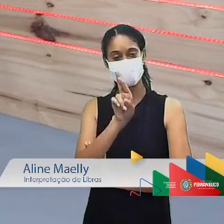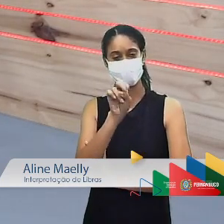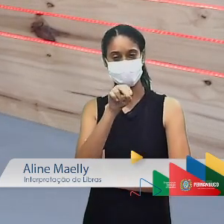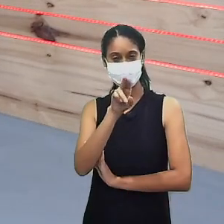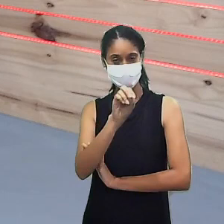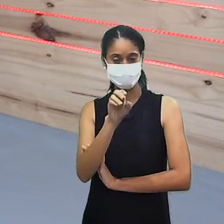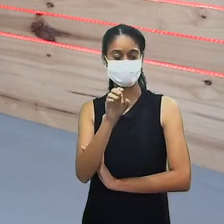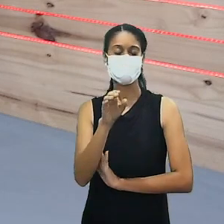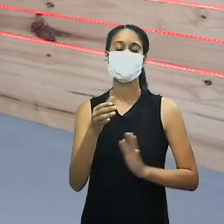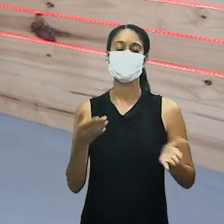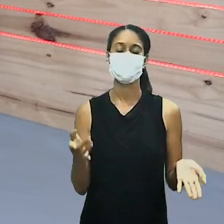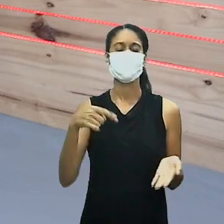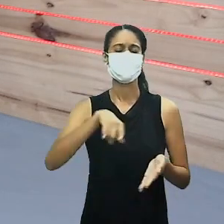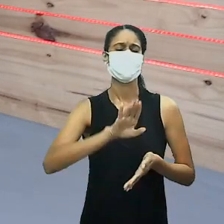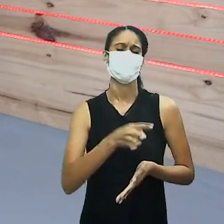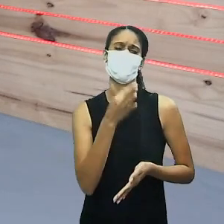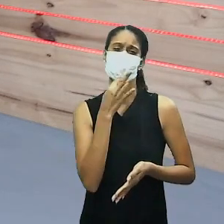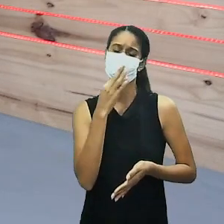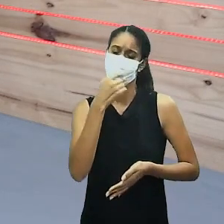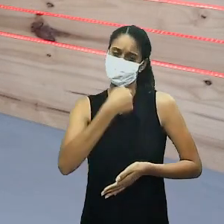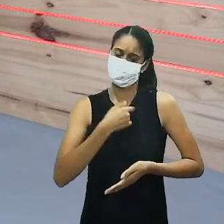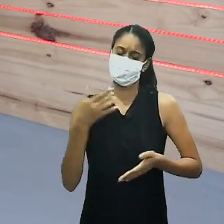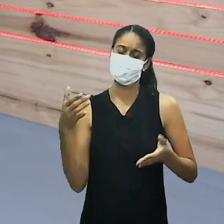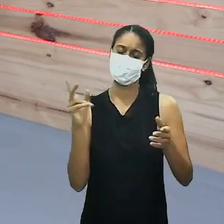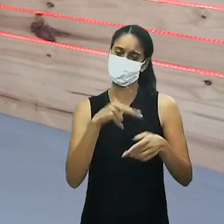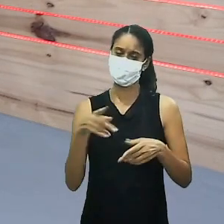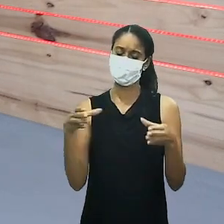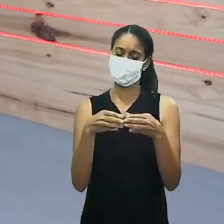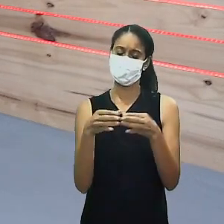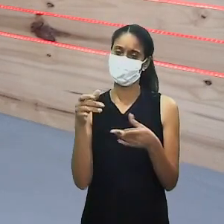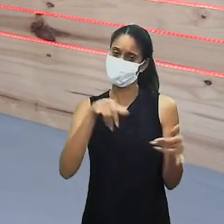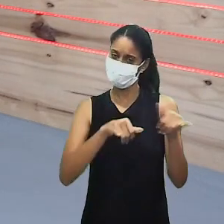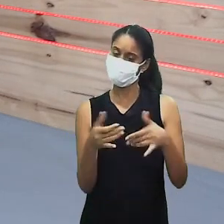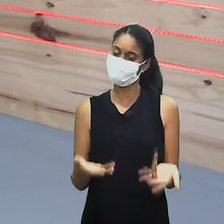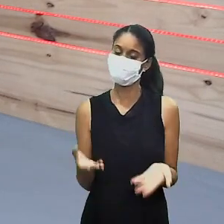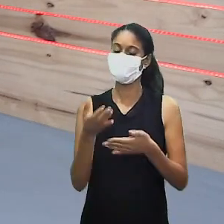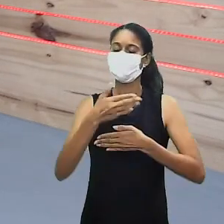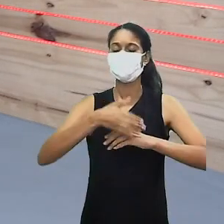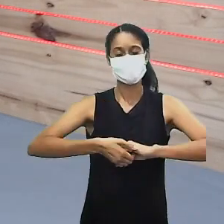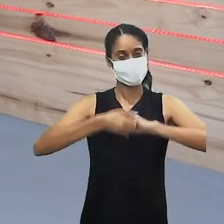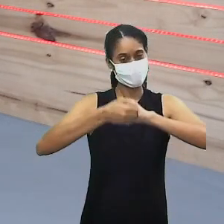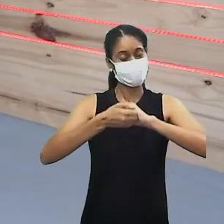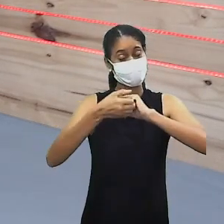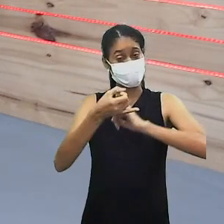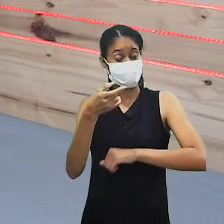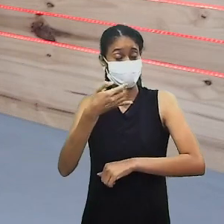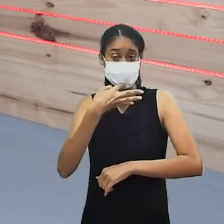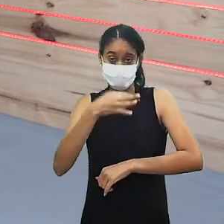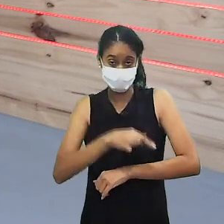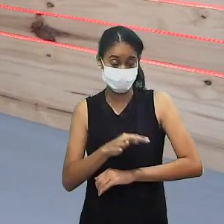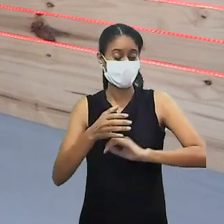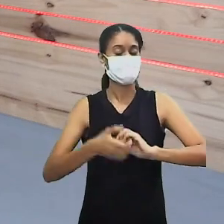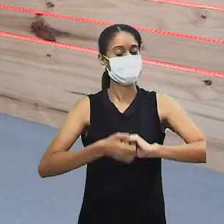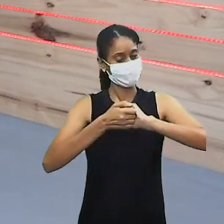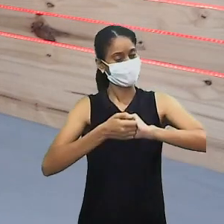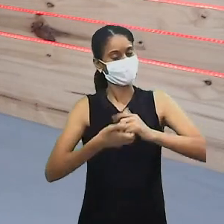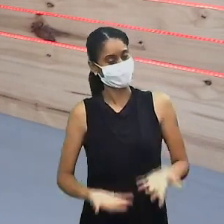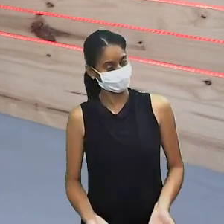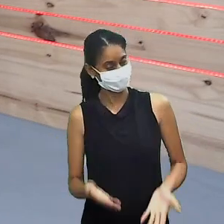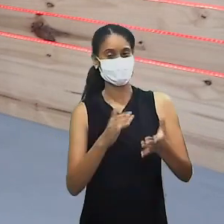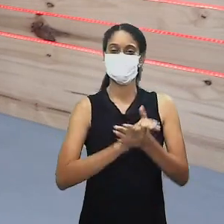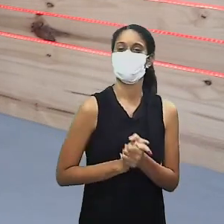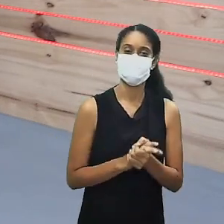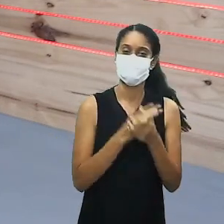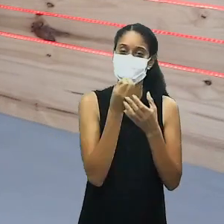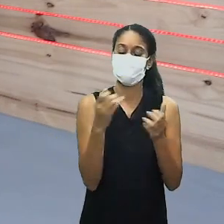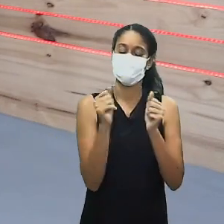time de Química do KPE, você já me conhece. Se você não me conhece ainda, muito prazer, sim, é enorme satisfação estar aqui com vocês no terceiro ano, vocês